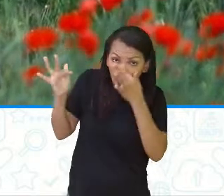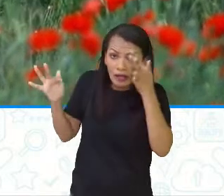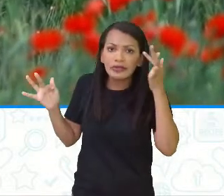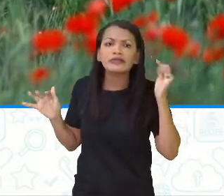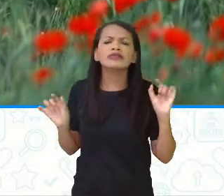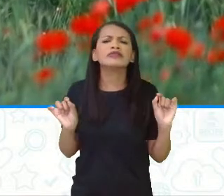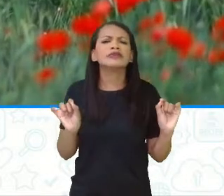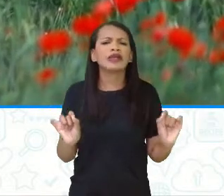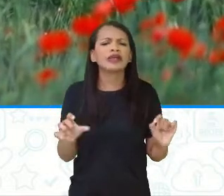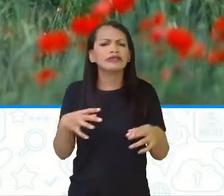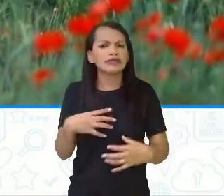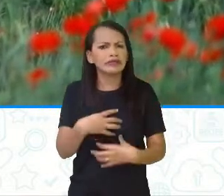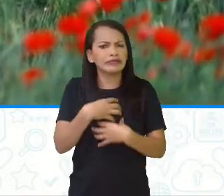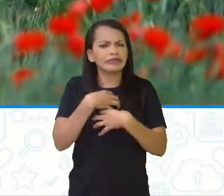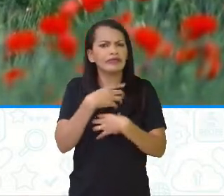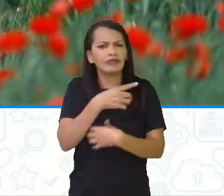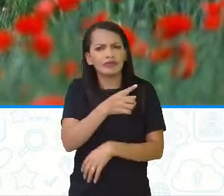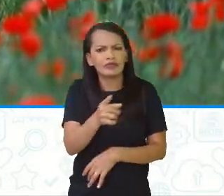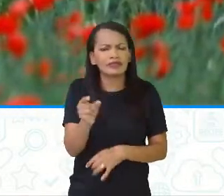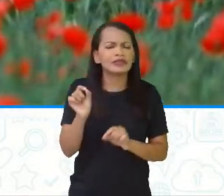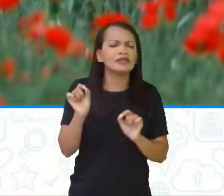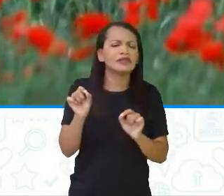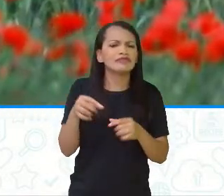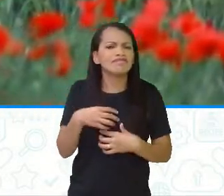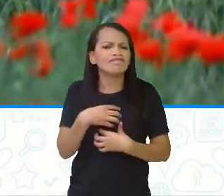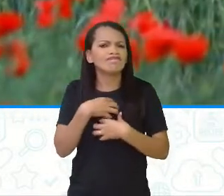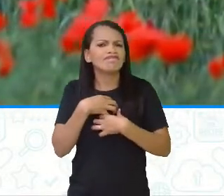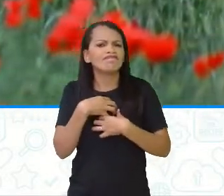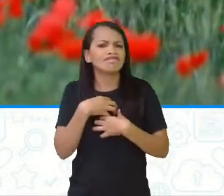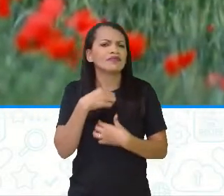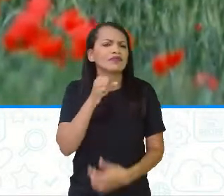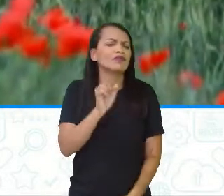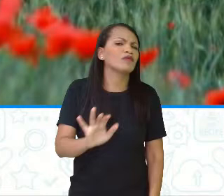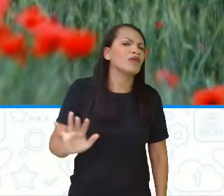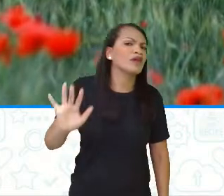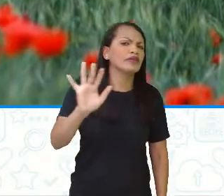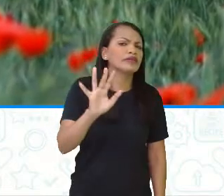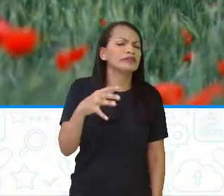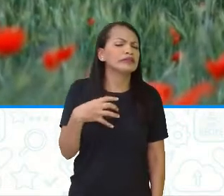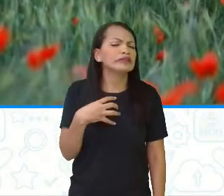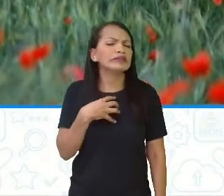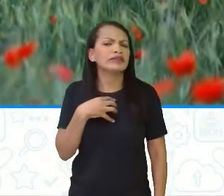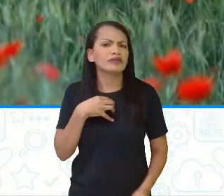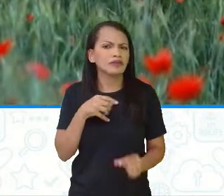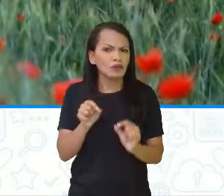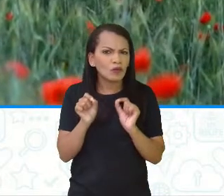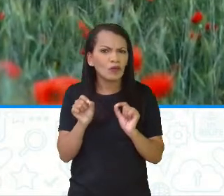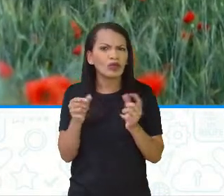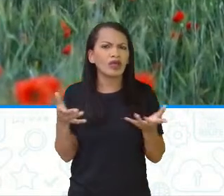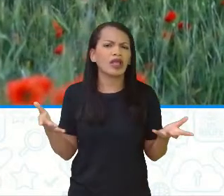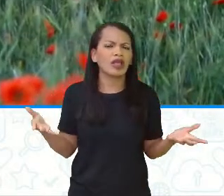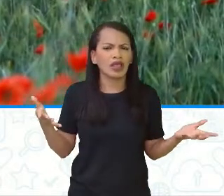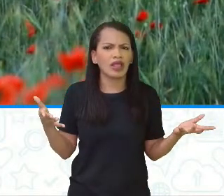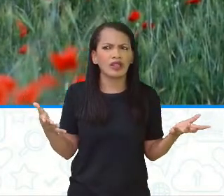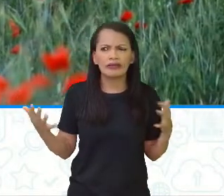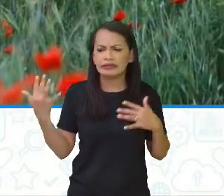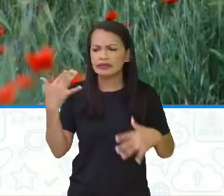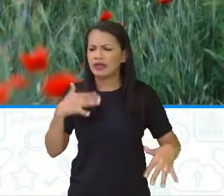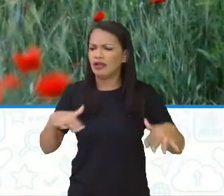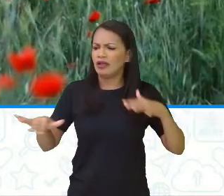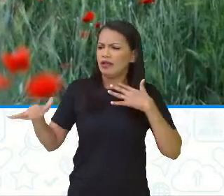Que sentimento, o que é que a gente sente quando vê uma imagem como essa? A gente sente aquele agitação ou